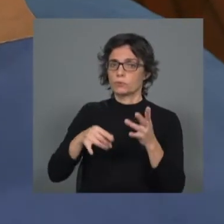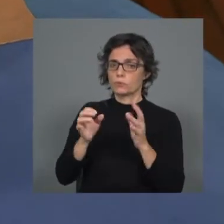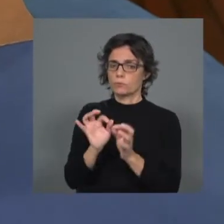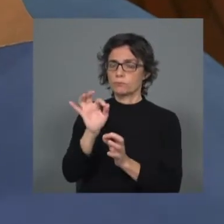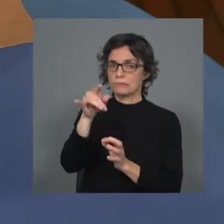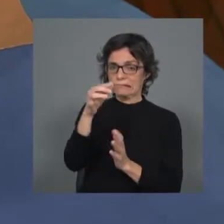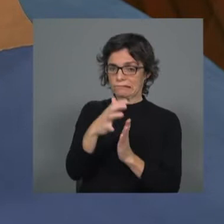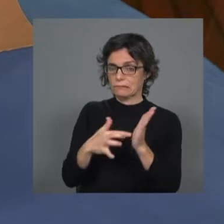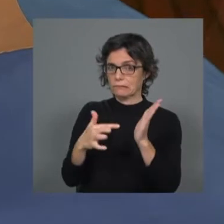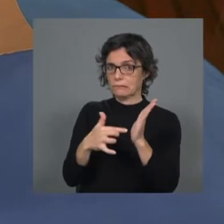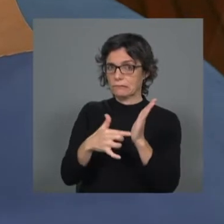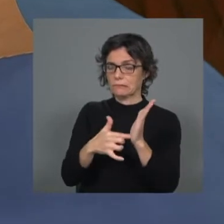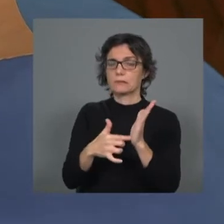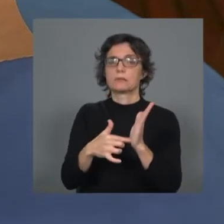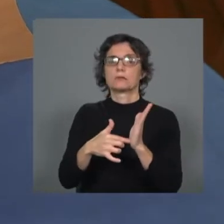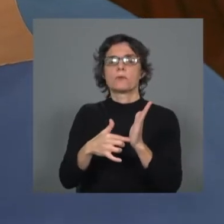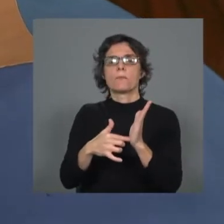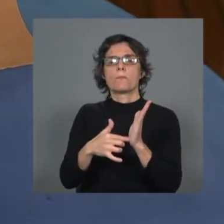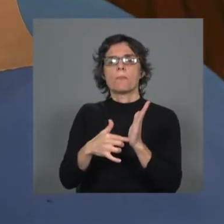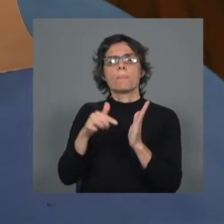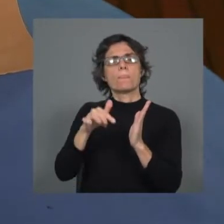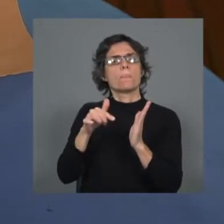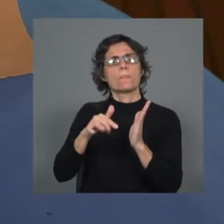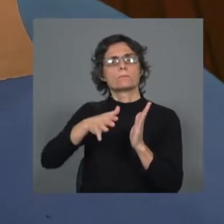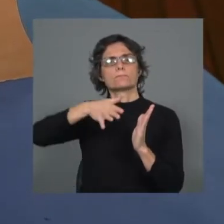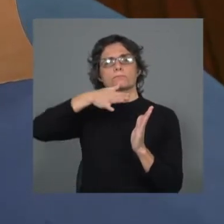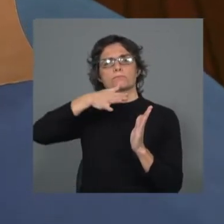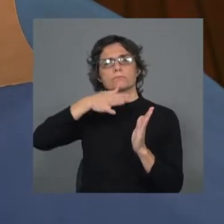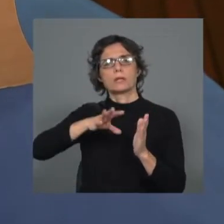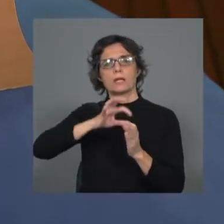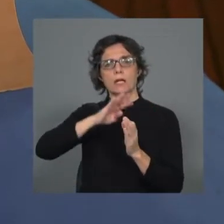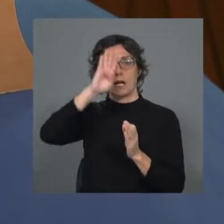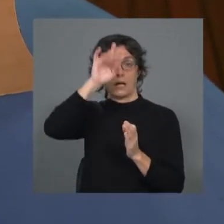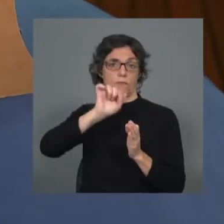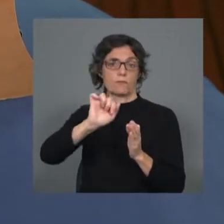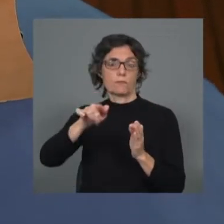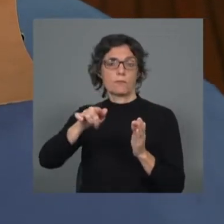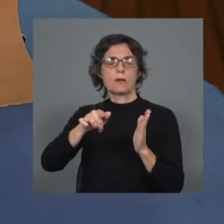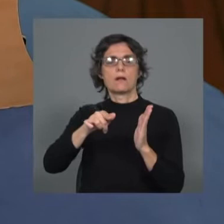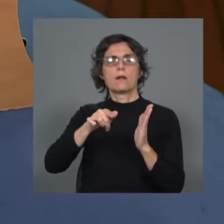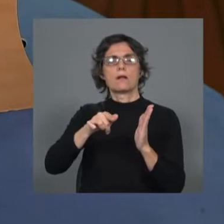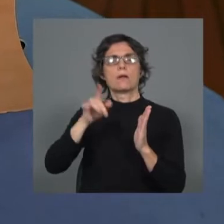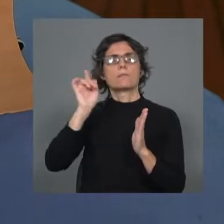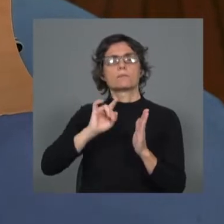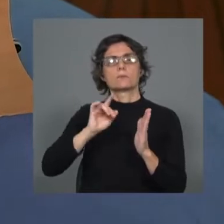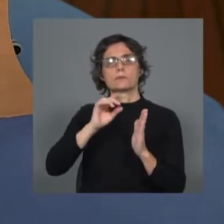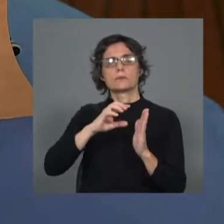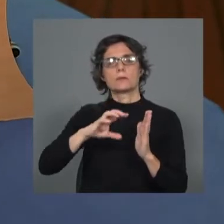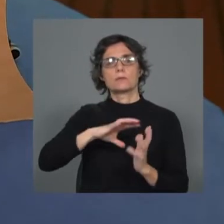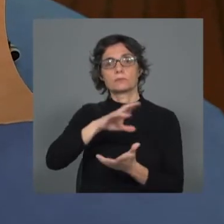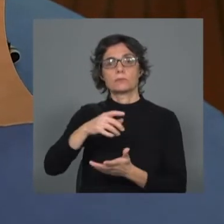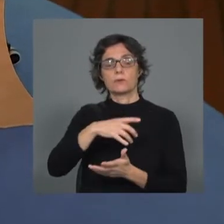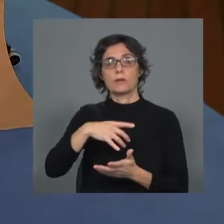surge na linha desta mensagem do Papa para o Dia Mundial da Paz, que fala do diálogo